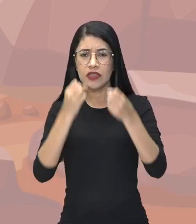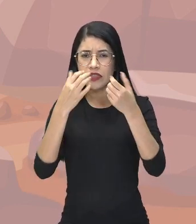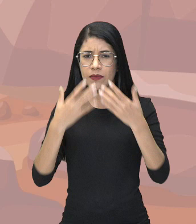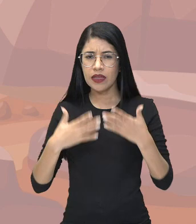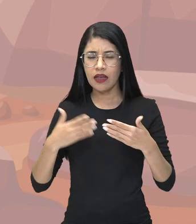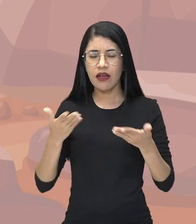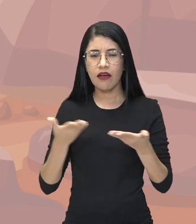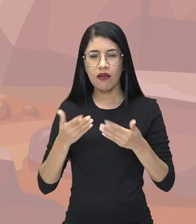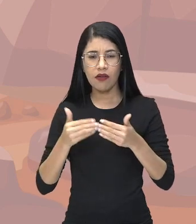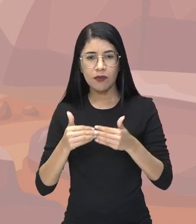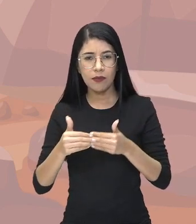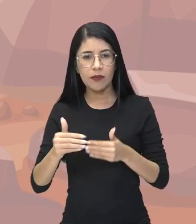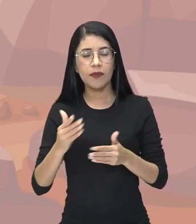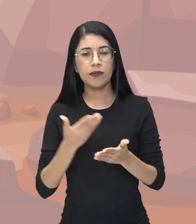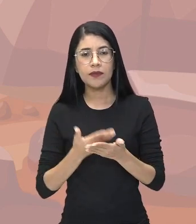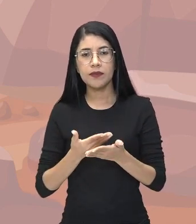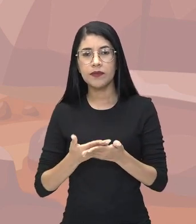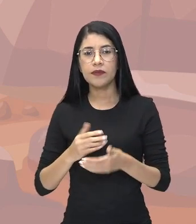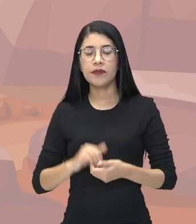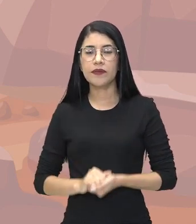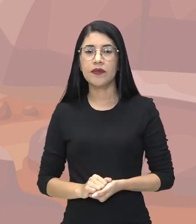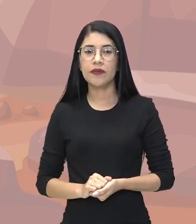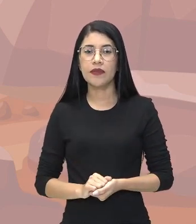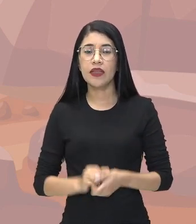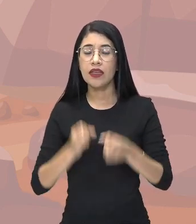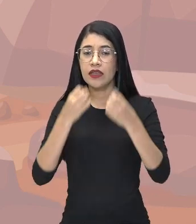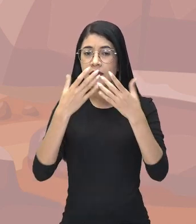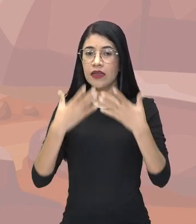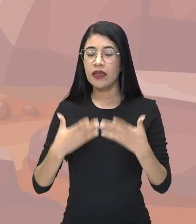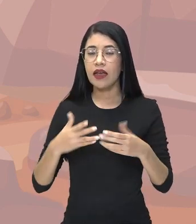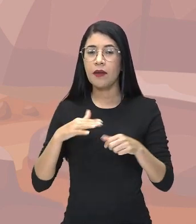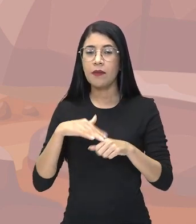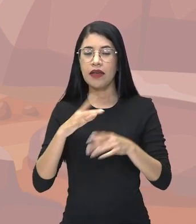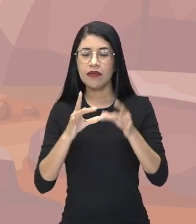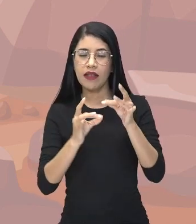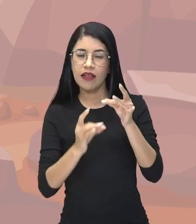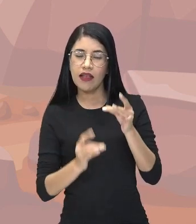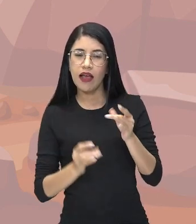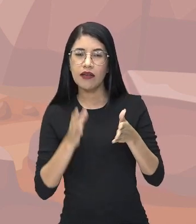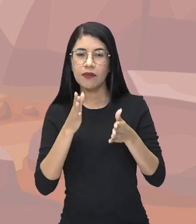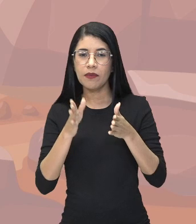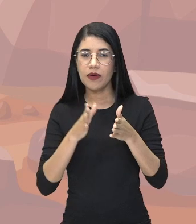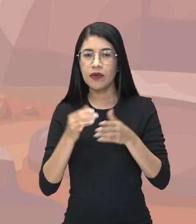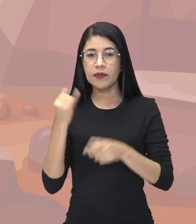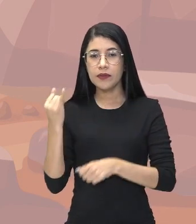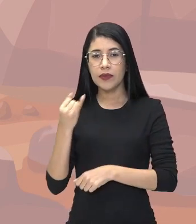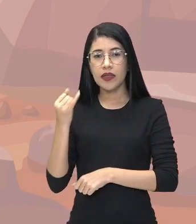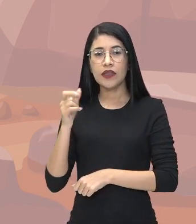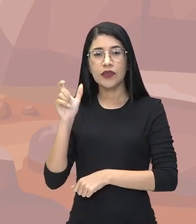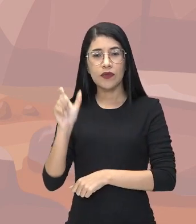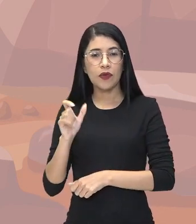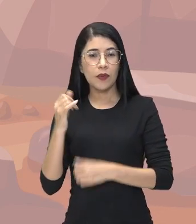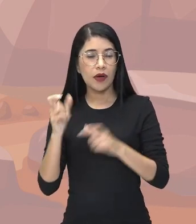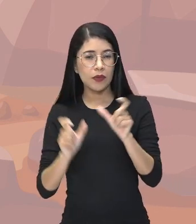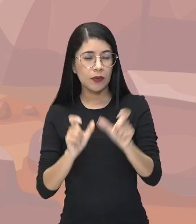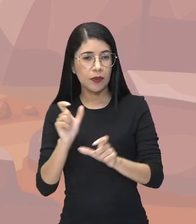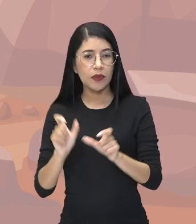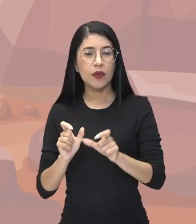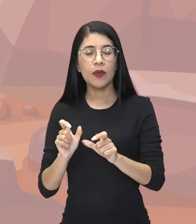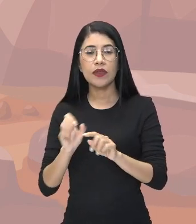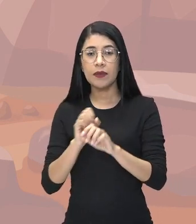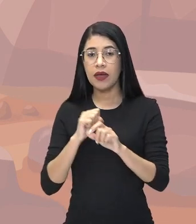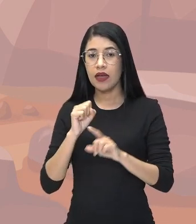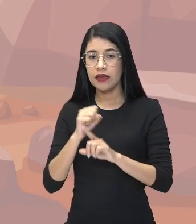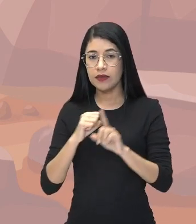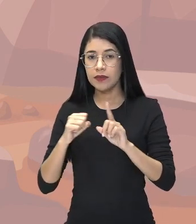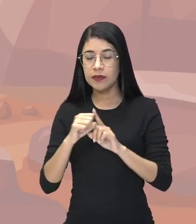agora durante a nossa aula. Para falar um pouquinho mais sobre esse período tão importante para o homem, para a nossa civilização,